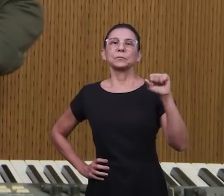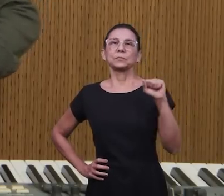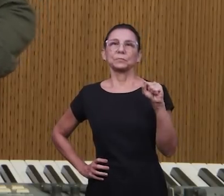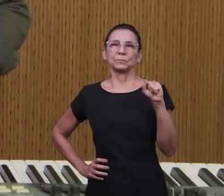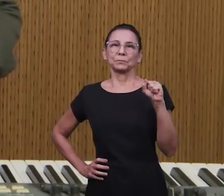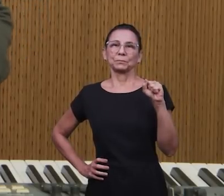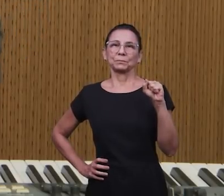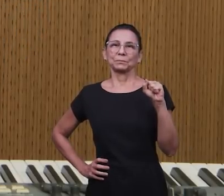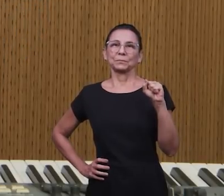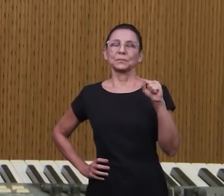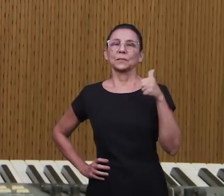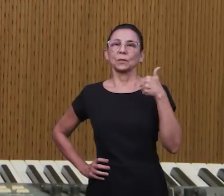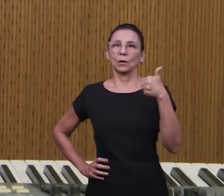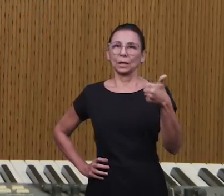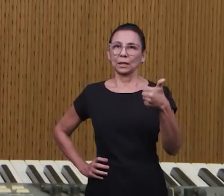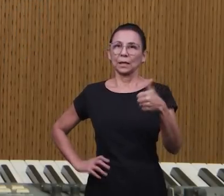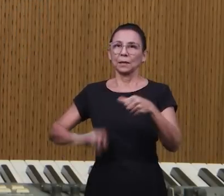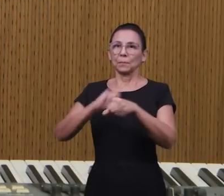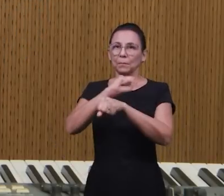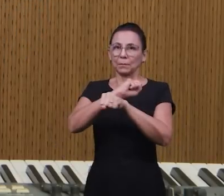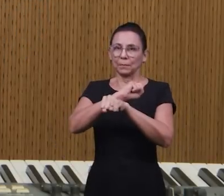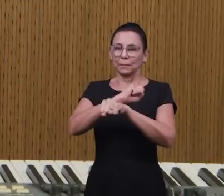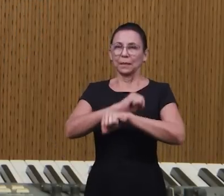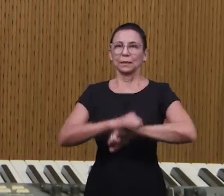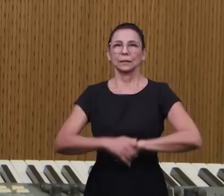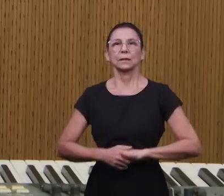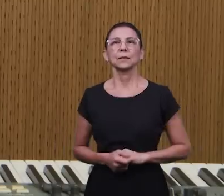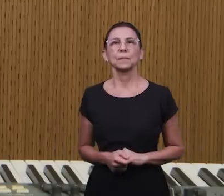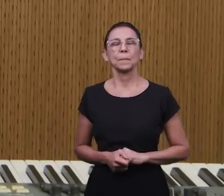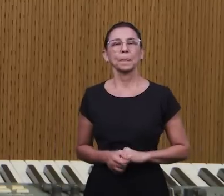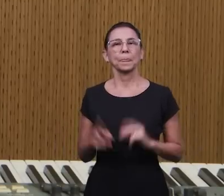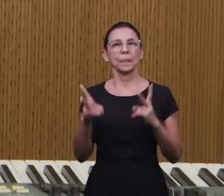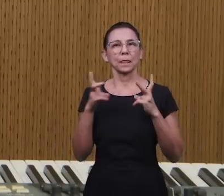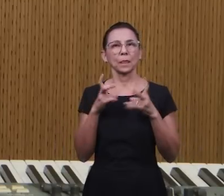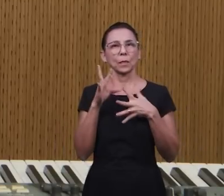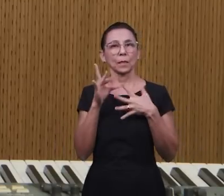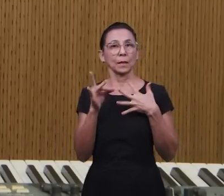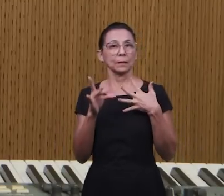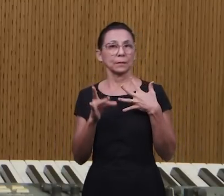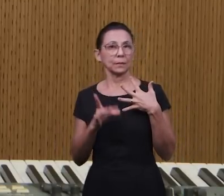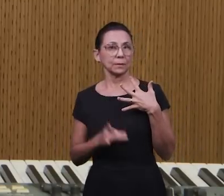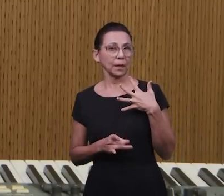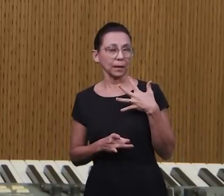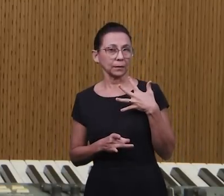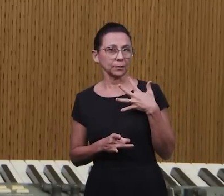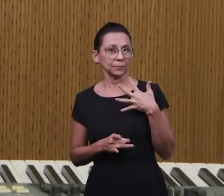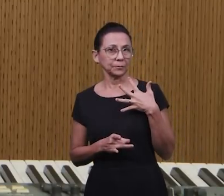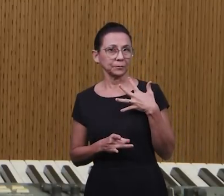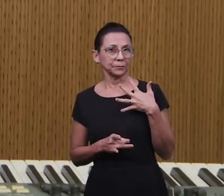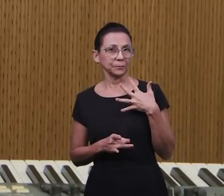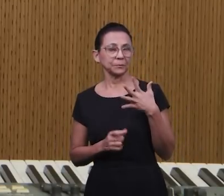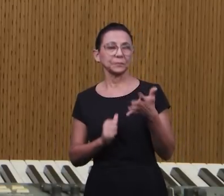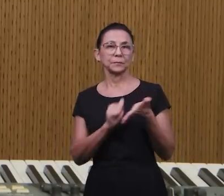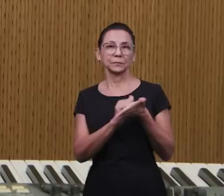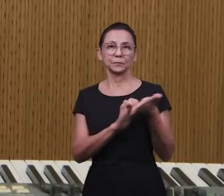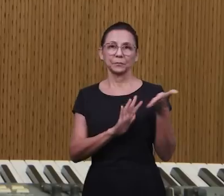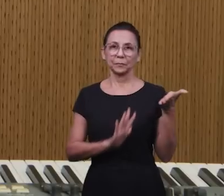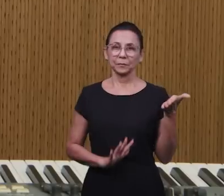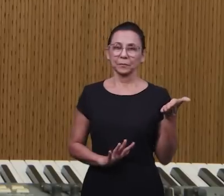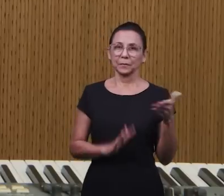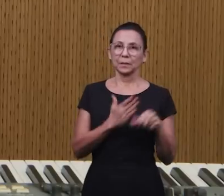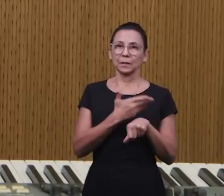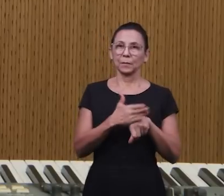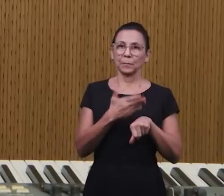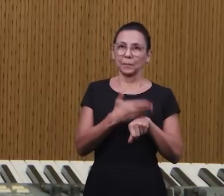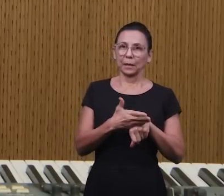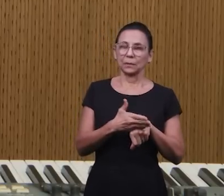Vamos parar aqui para perceber um detalhe desse exercício. Vocês